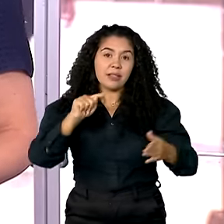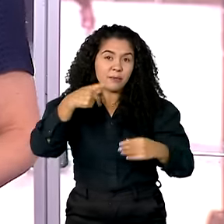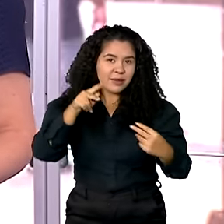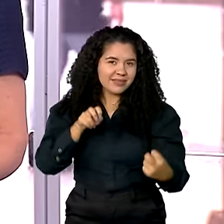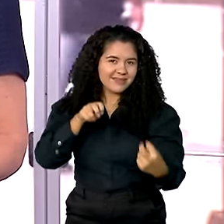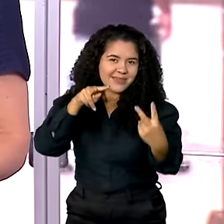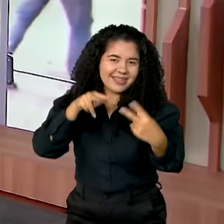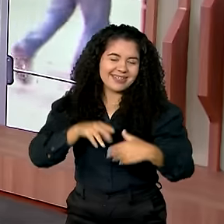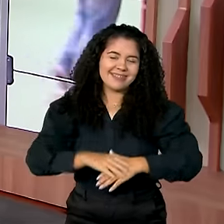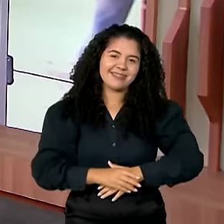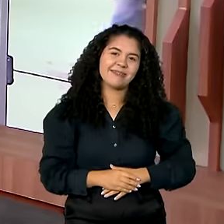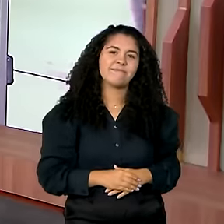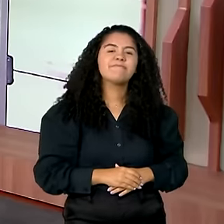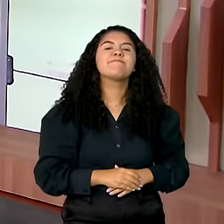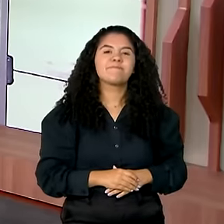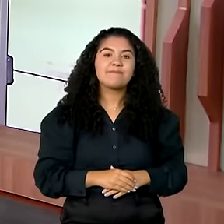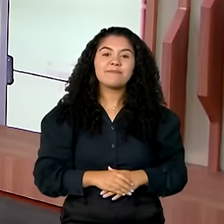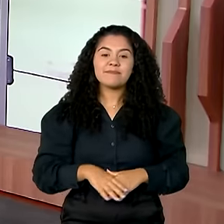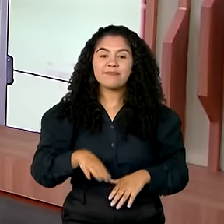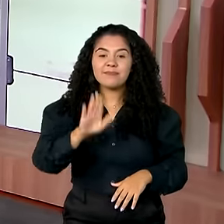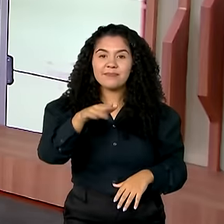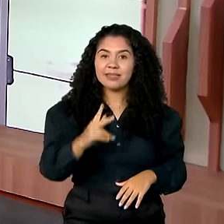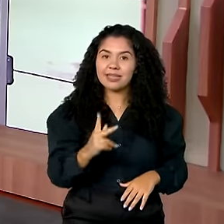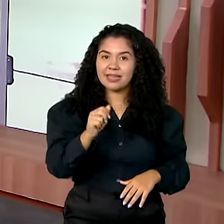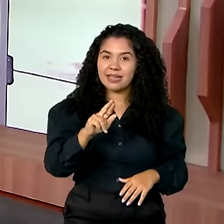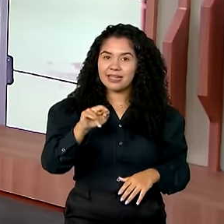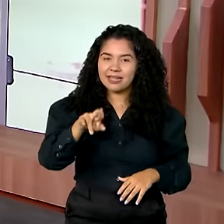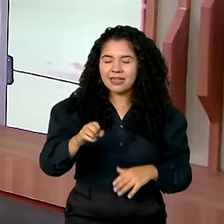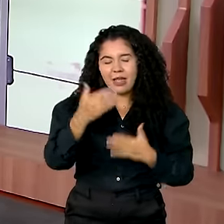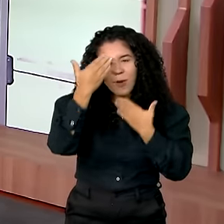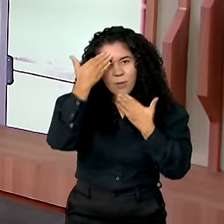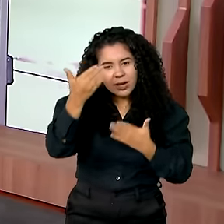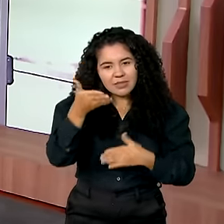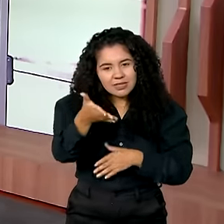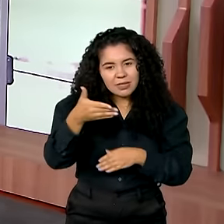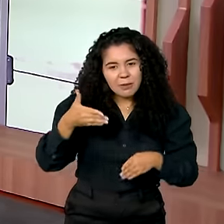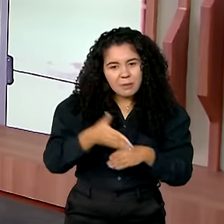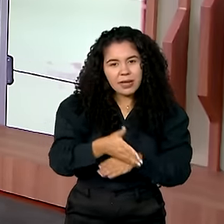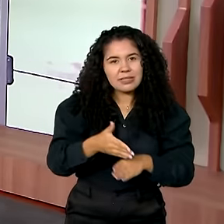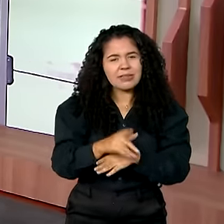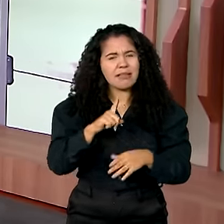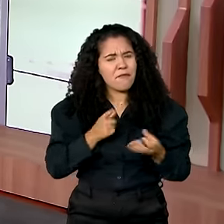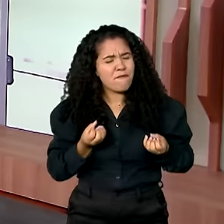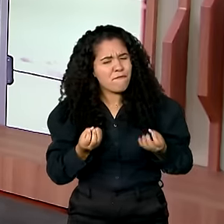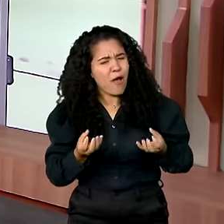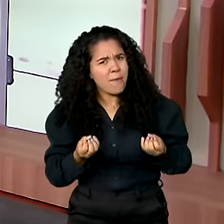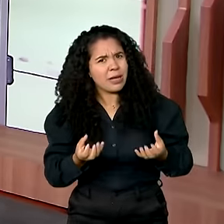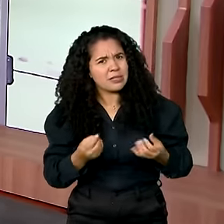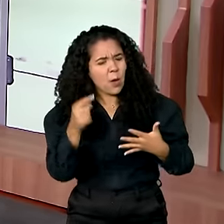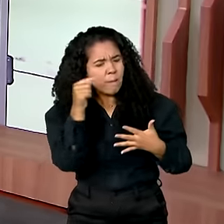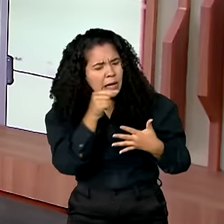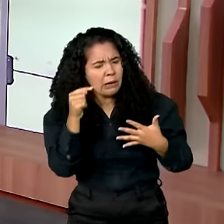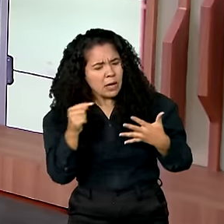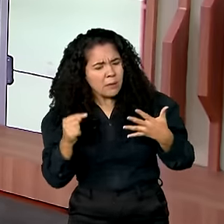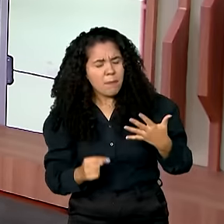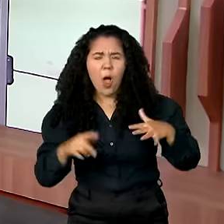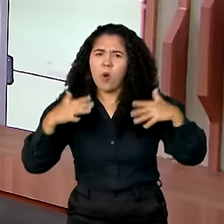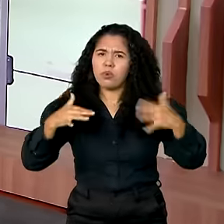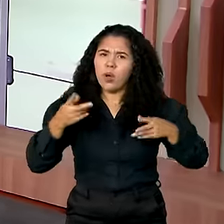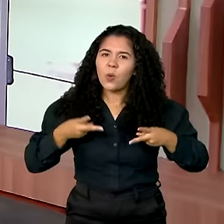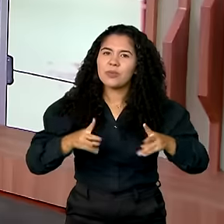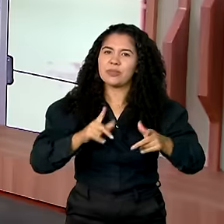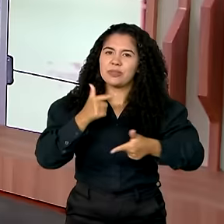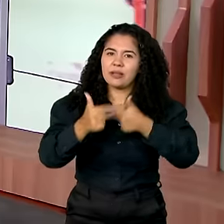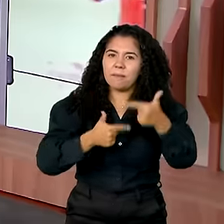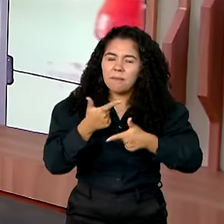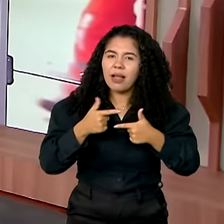por aqui, Carol. Karine, muito obrigada pela sua participação, trouxe um monte de informação para a gente, segue daí trabalhando, trazendo